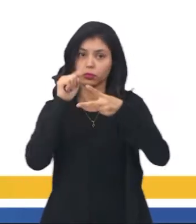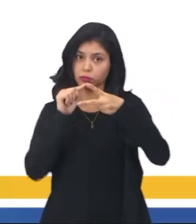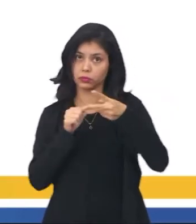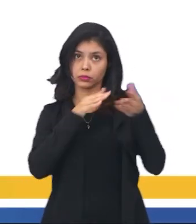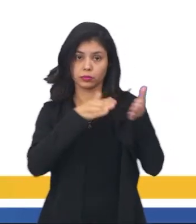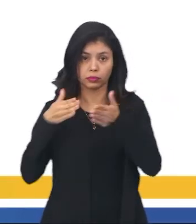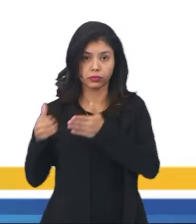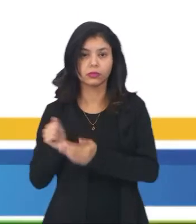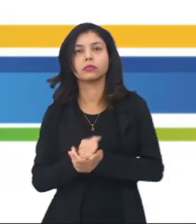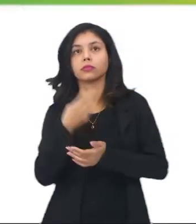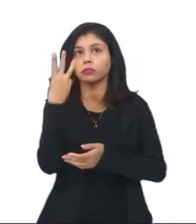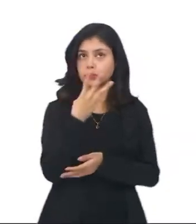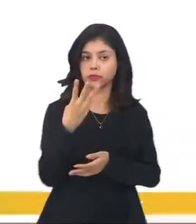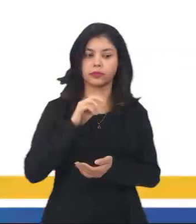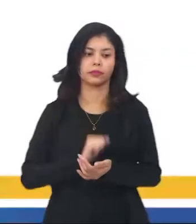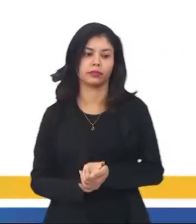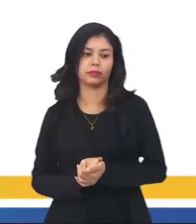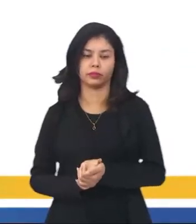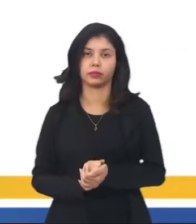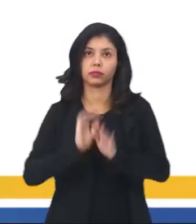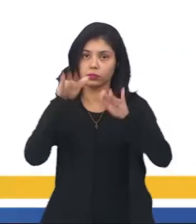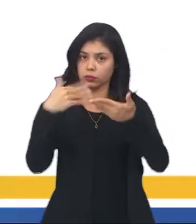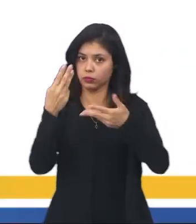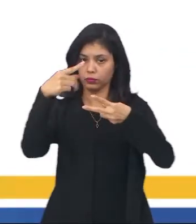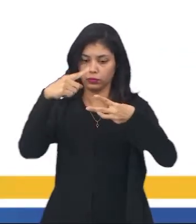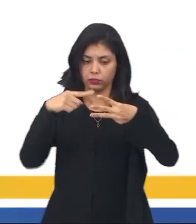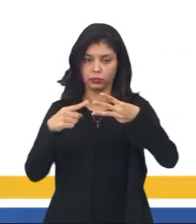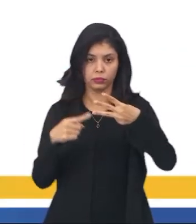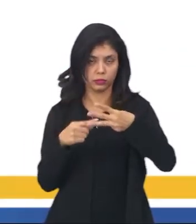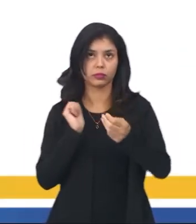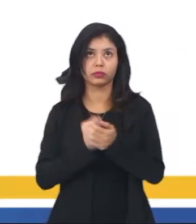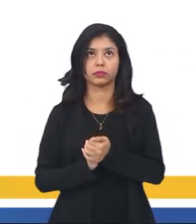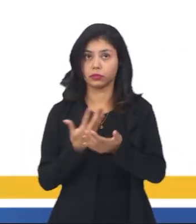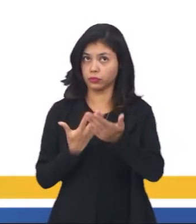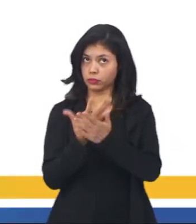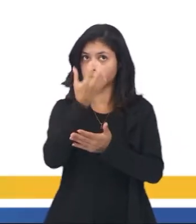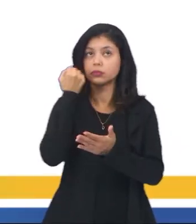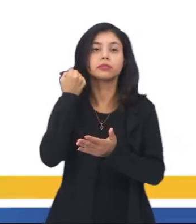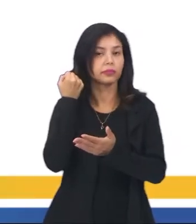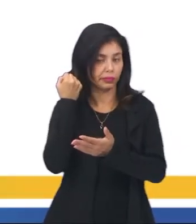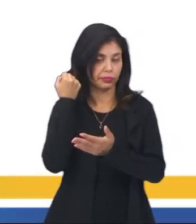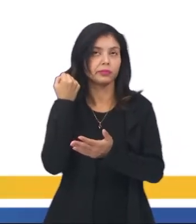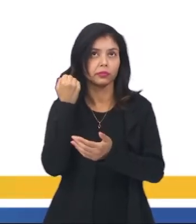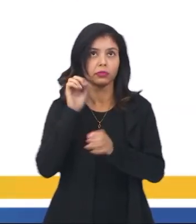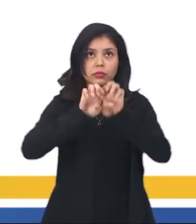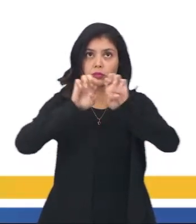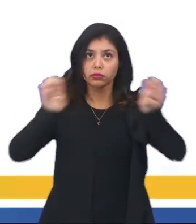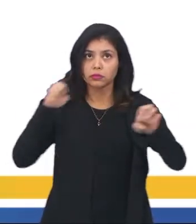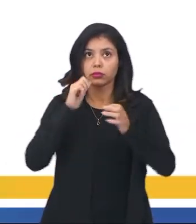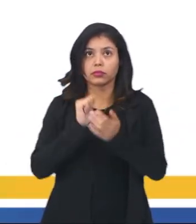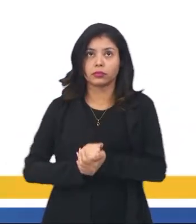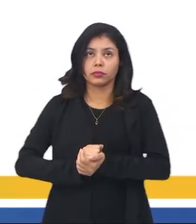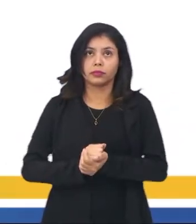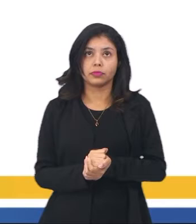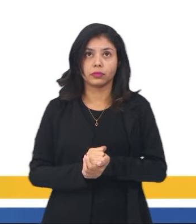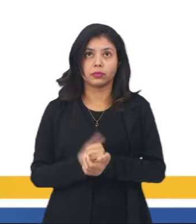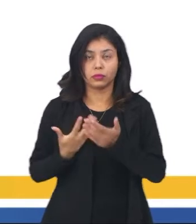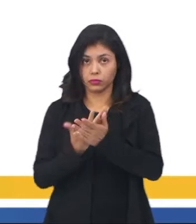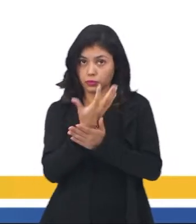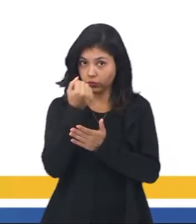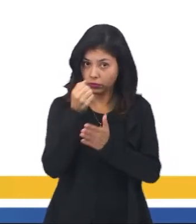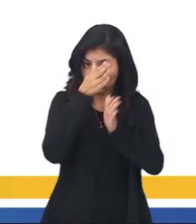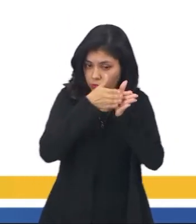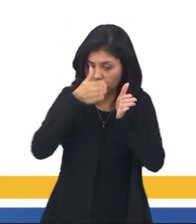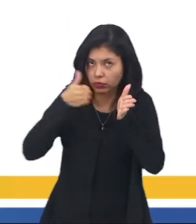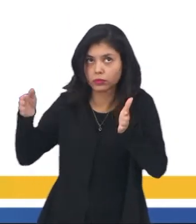passos, vamos fazer o terceiro. Né? Qual é o terceiro, professor? Você vai pegar a equação, né? Você tirou os